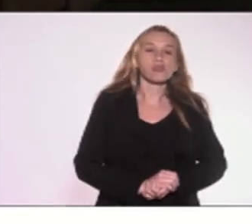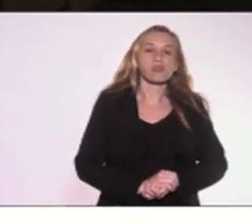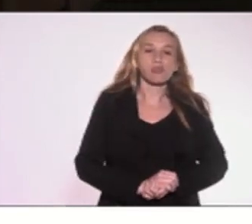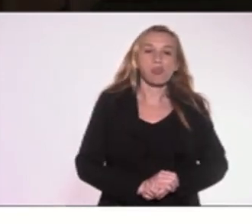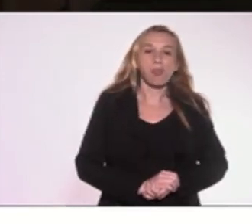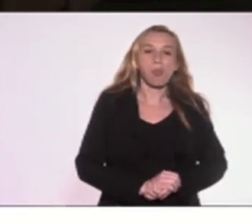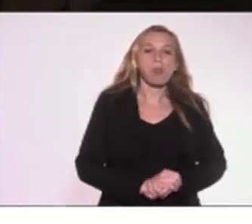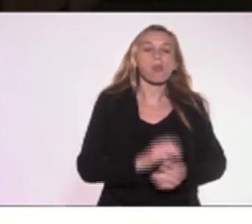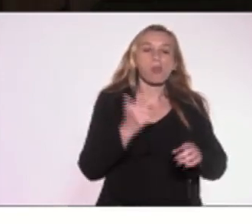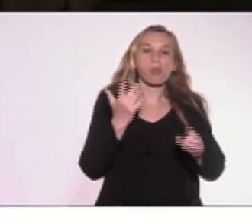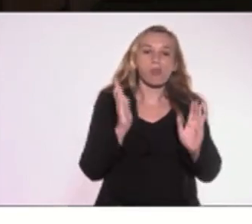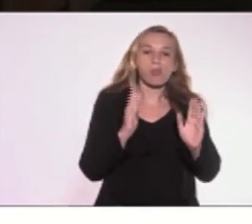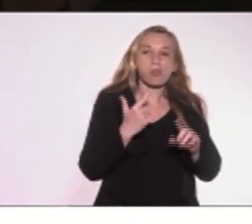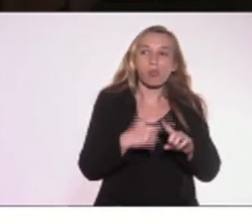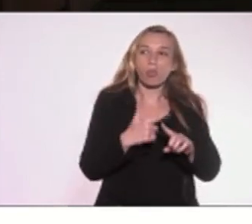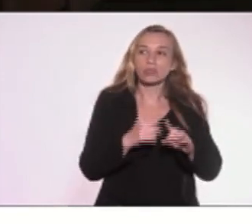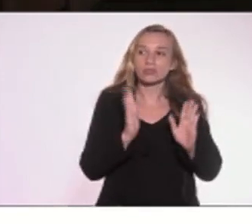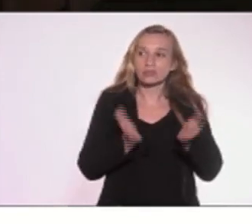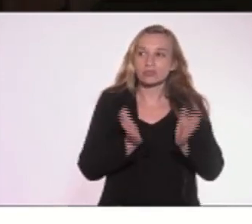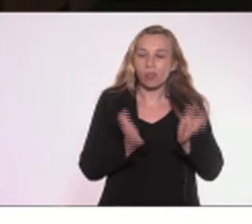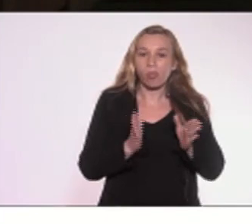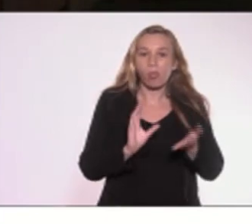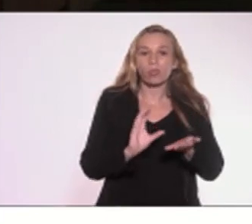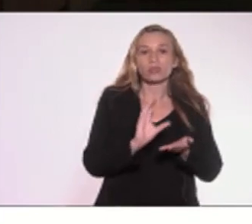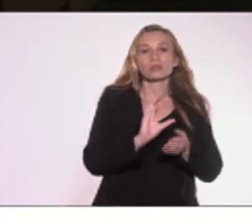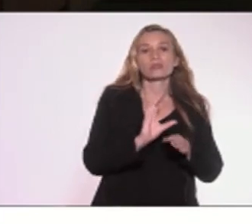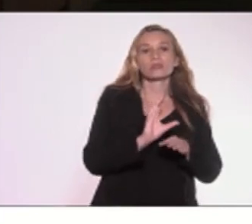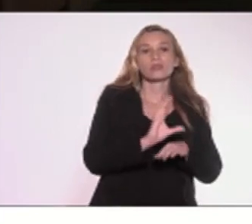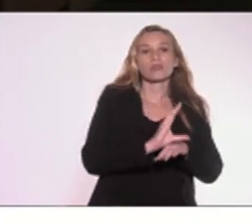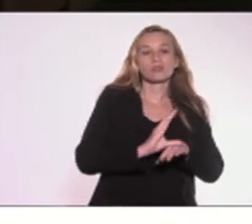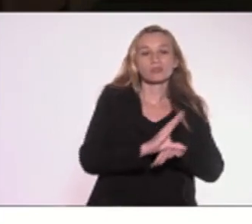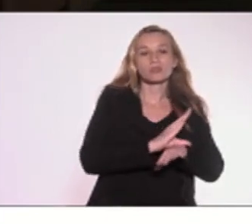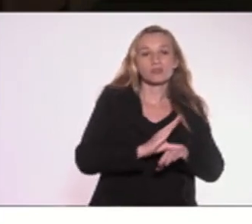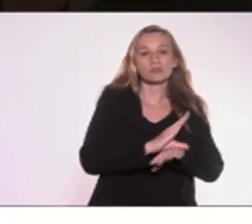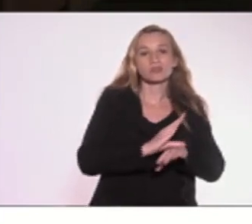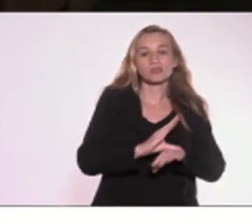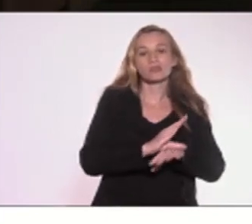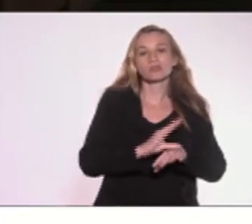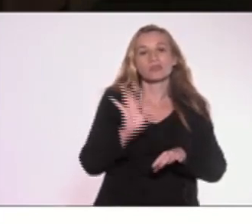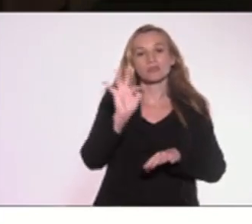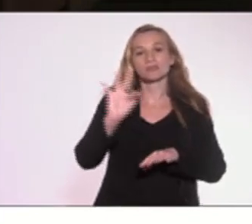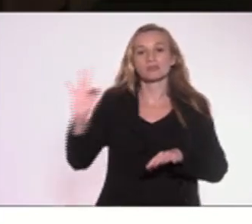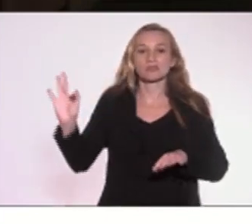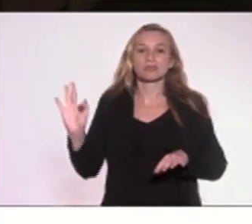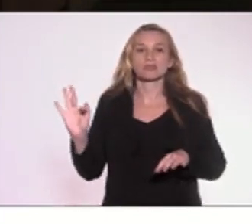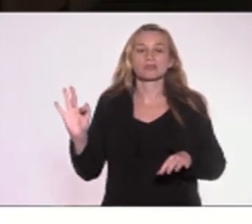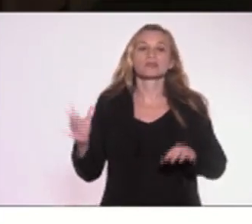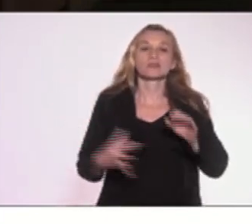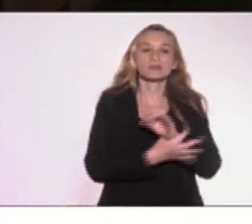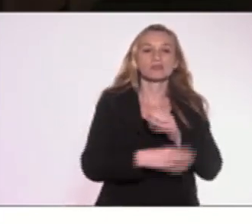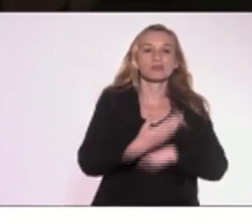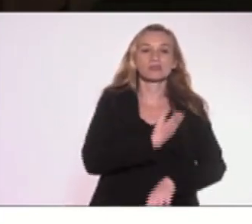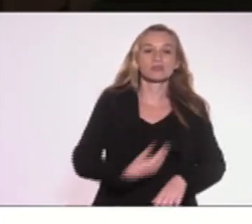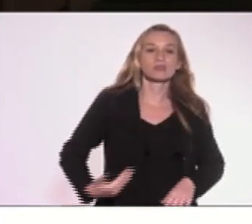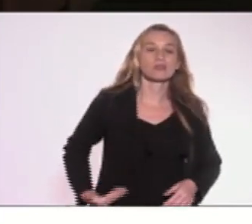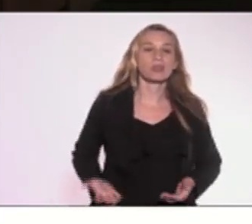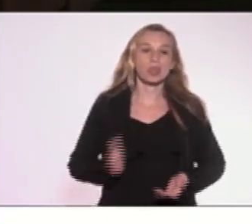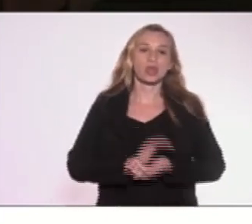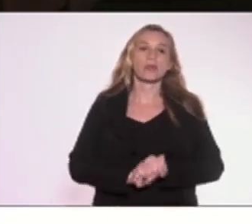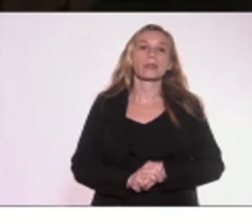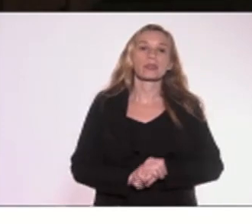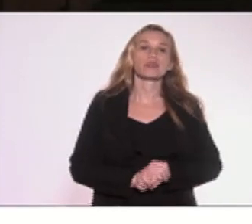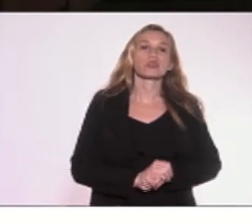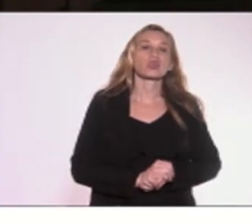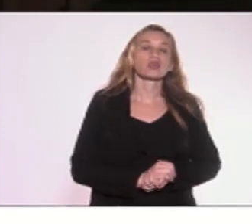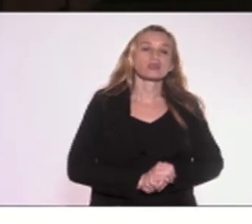Porque hoje a gente utiliza a Constituição Federal e o Código de Processo Penal para fazer segurança pública. O termo, a